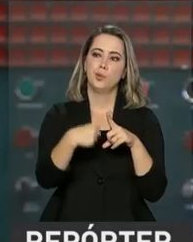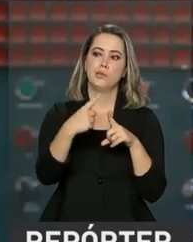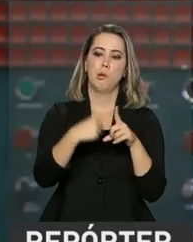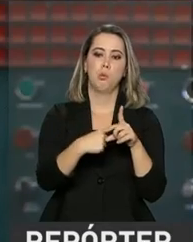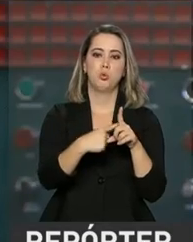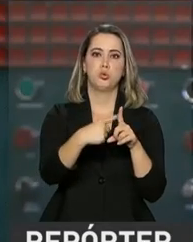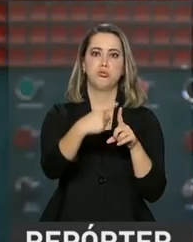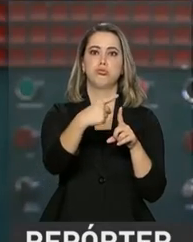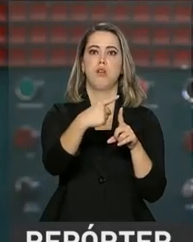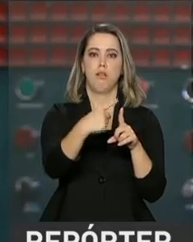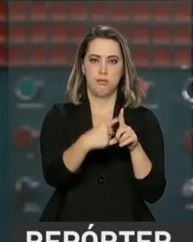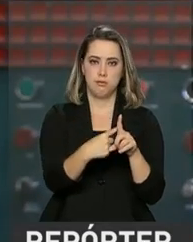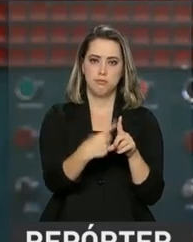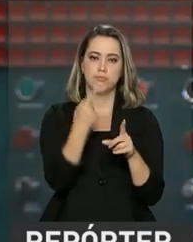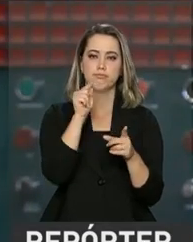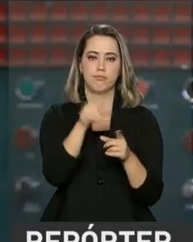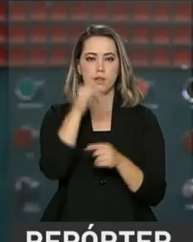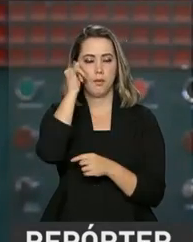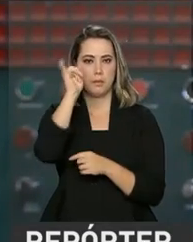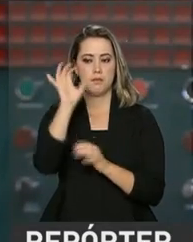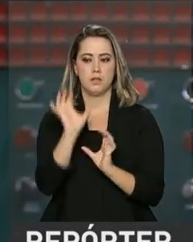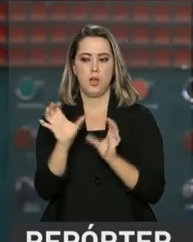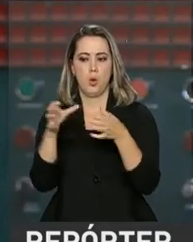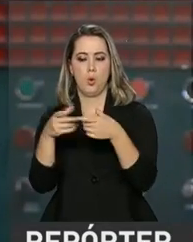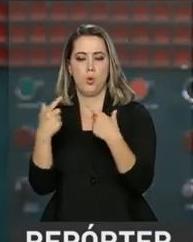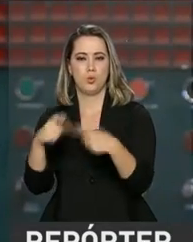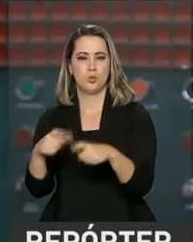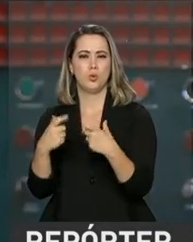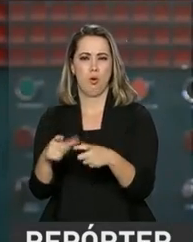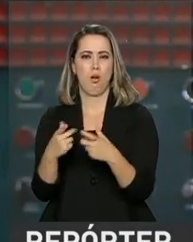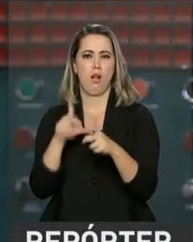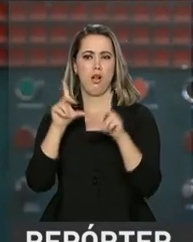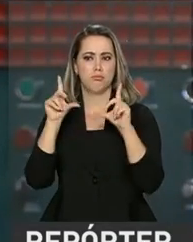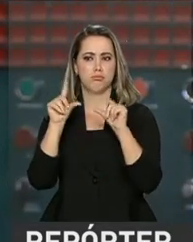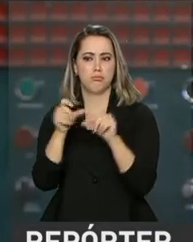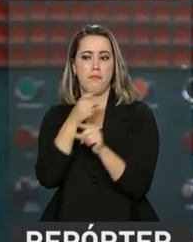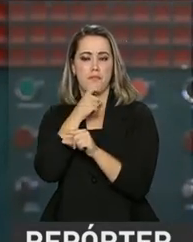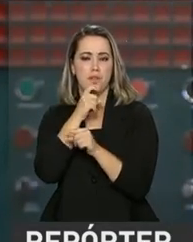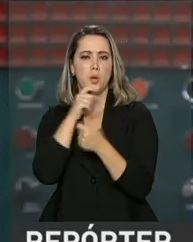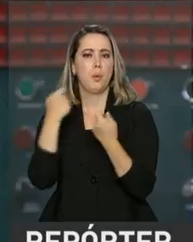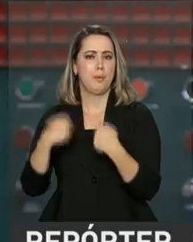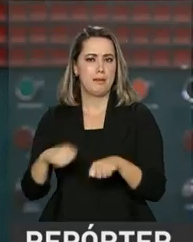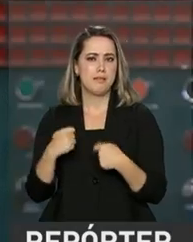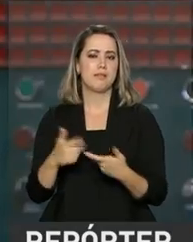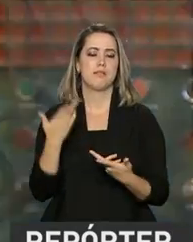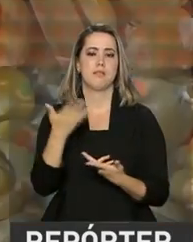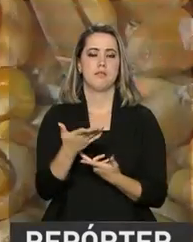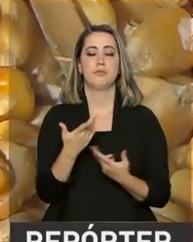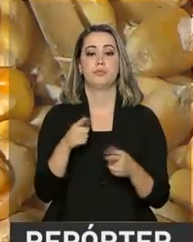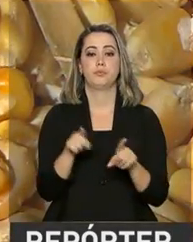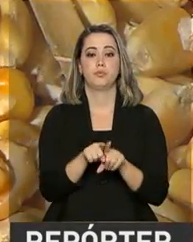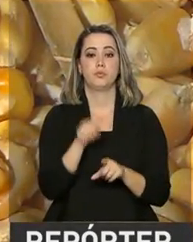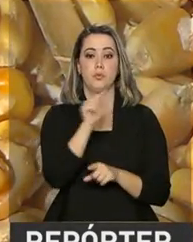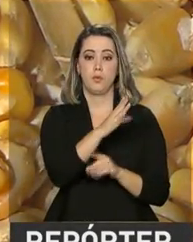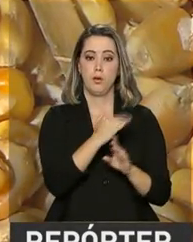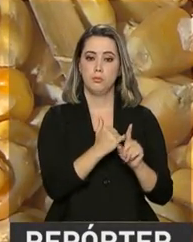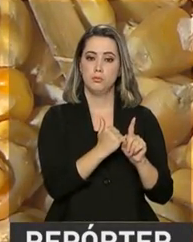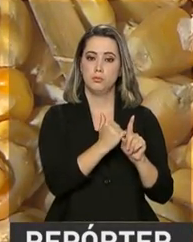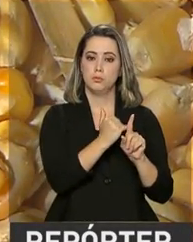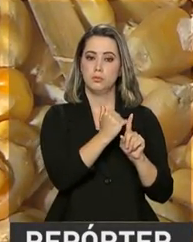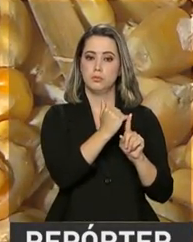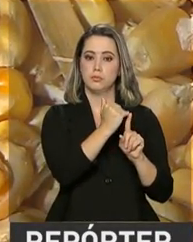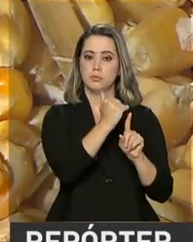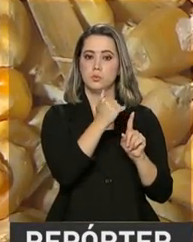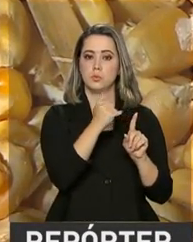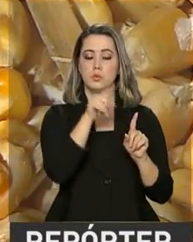e combate, principalmente dos focos de aumento de temperatura que poderiam ocasionar uma perda de qualidade. Esse aumento de